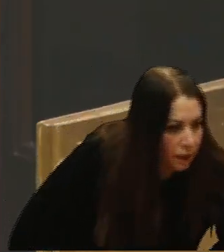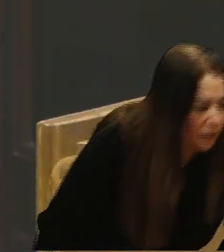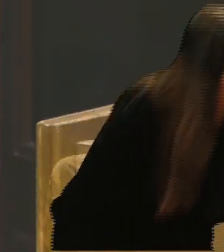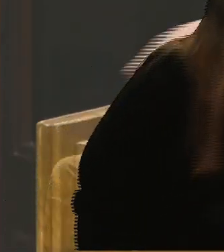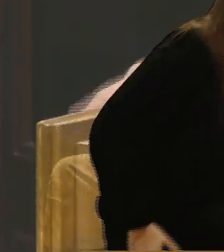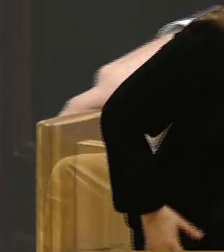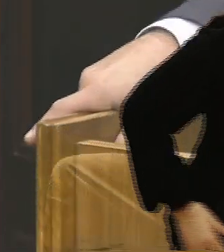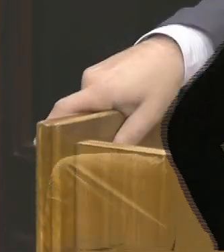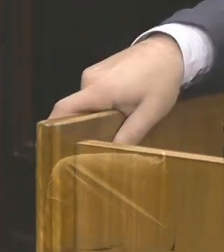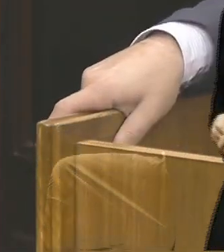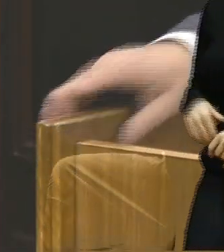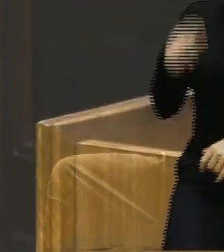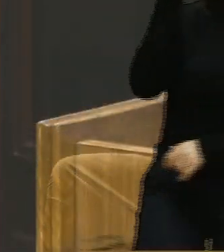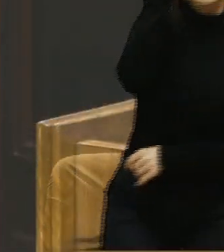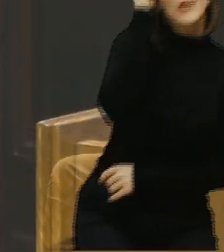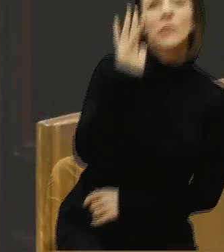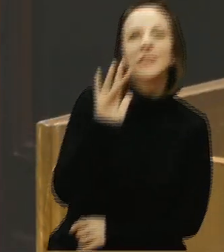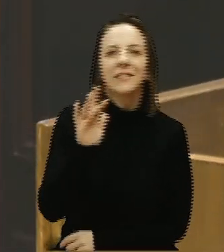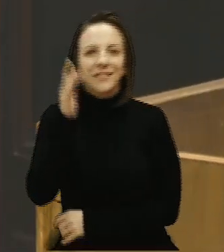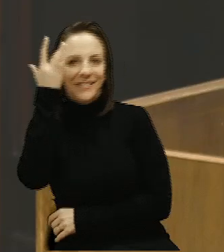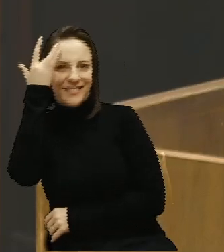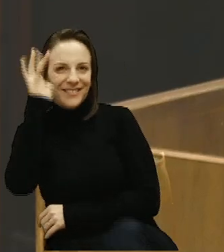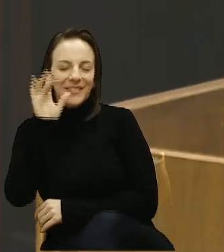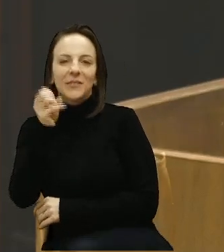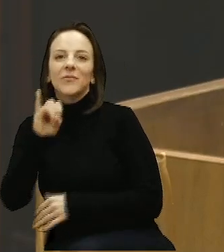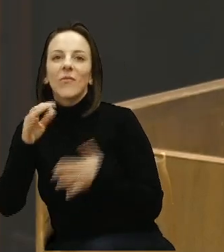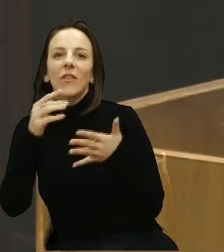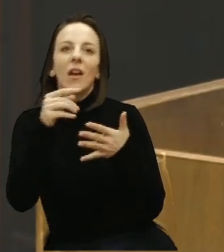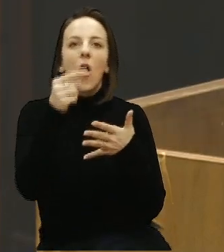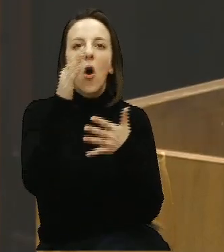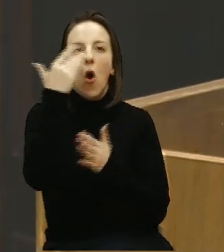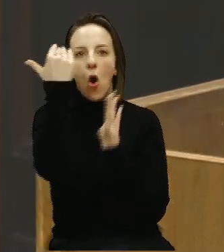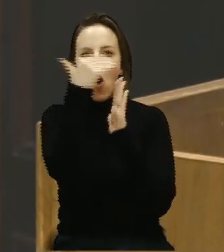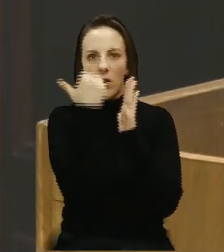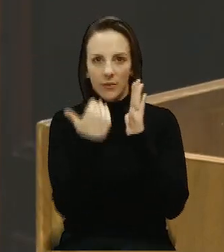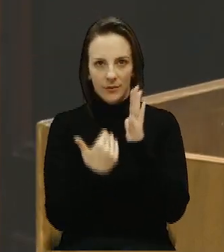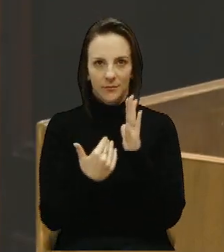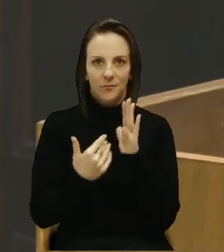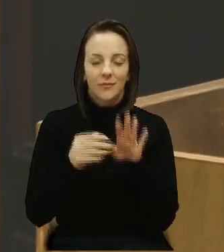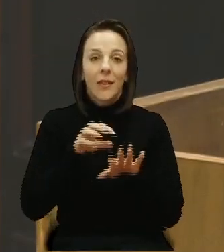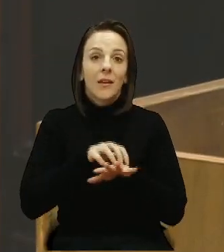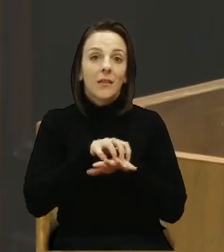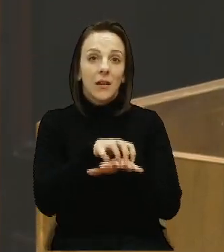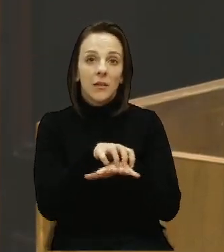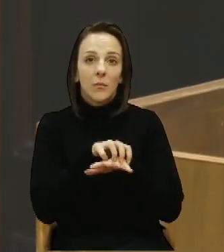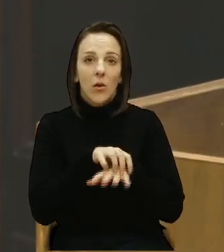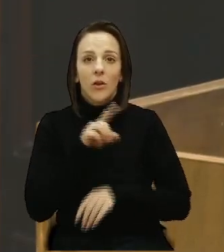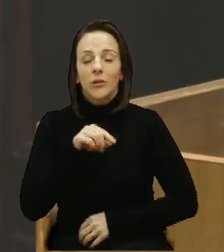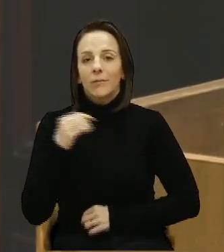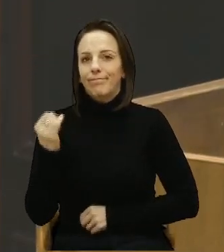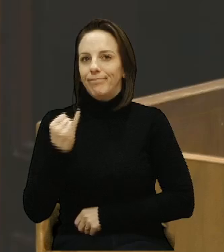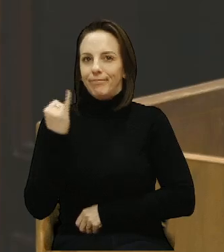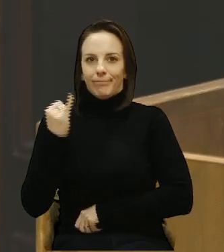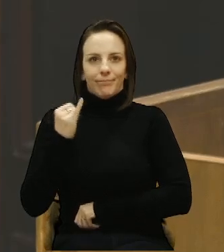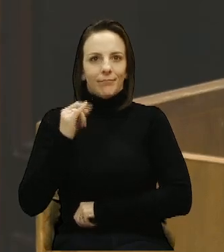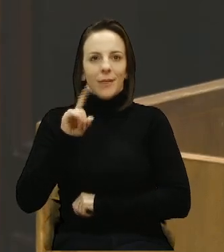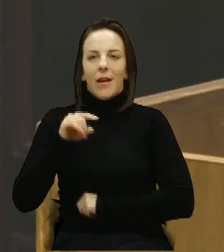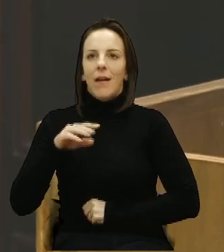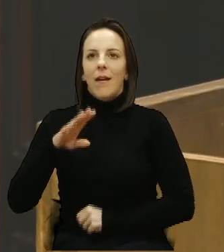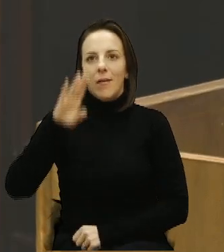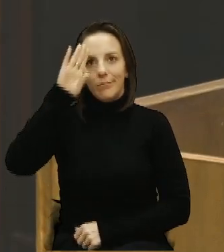Não sei se é nessa mesma ordem. Então, transporte público é premente, é necessário e